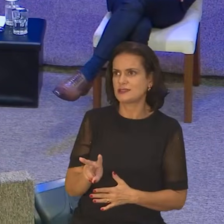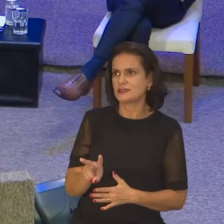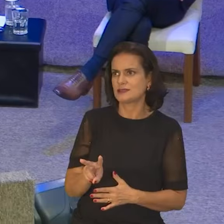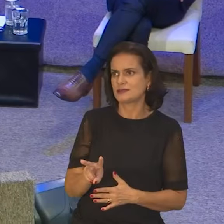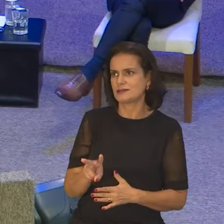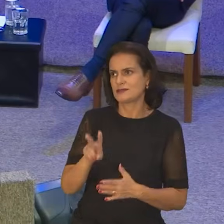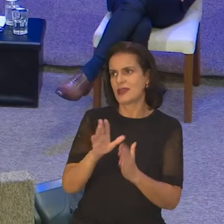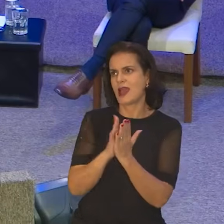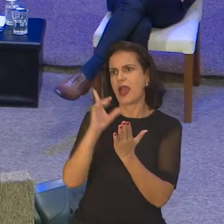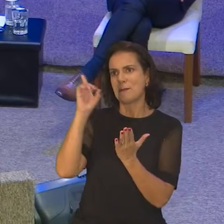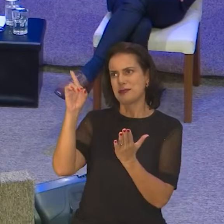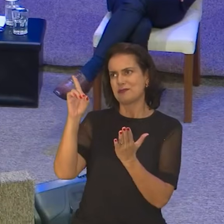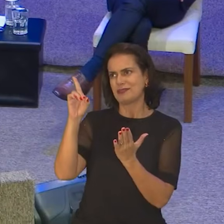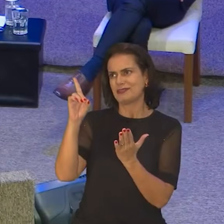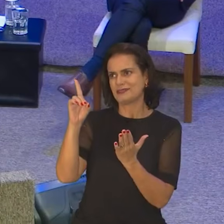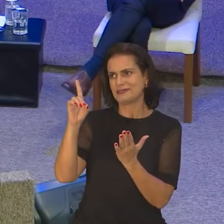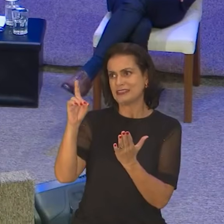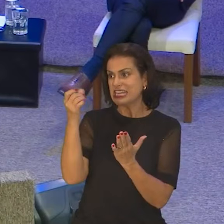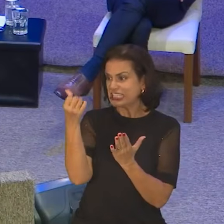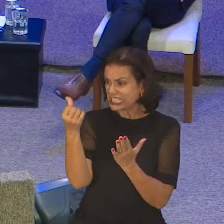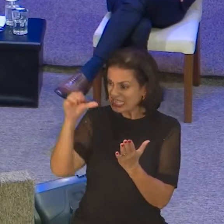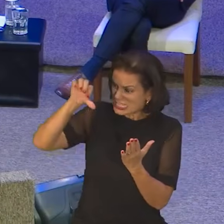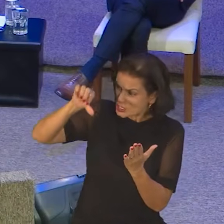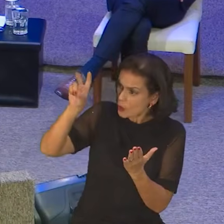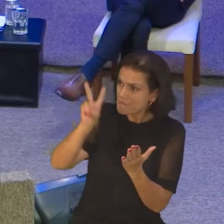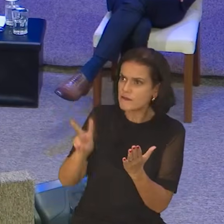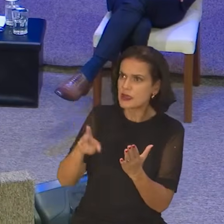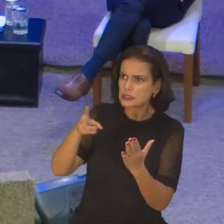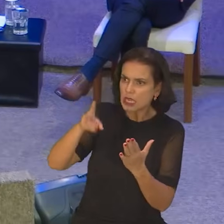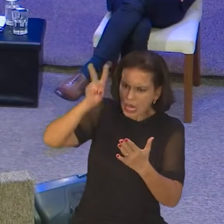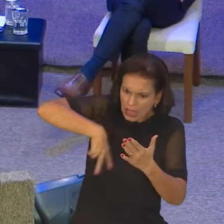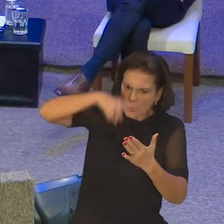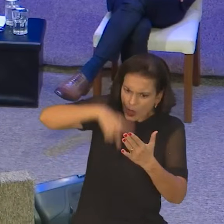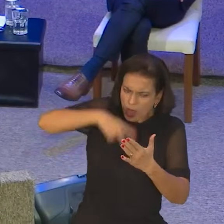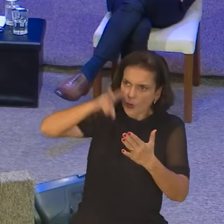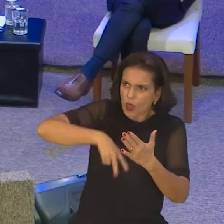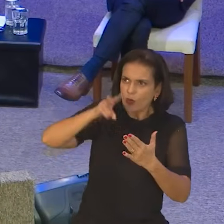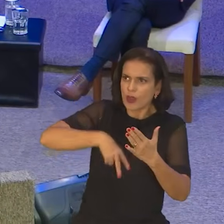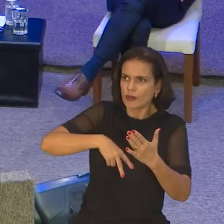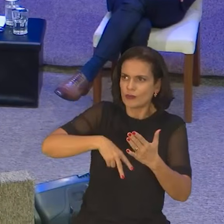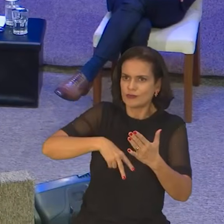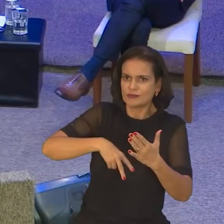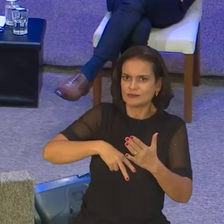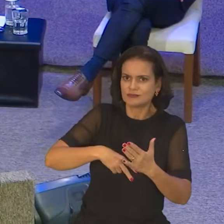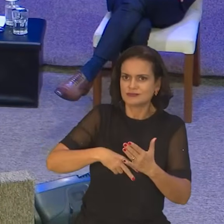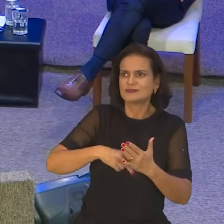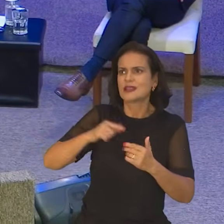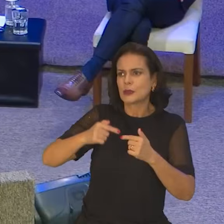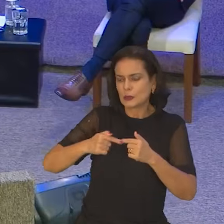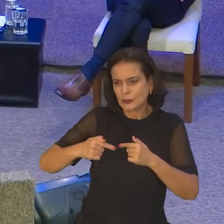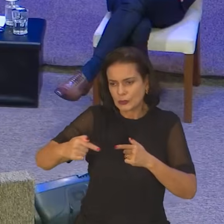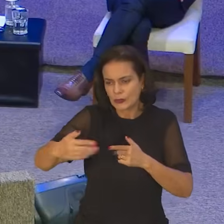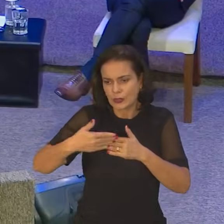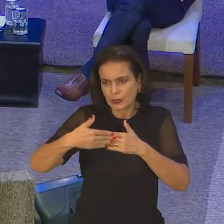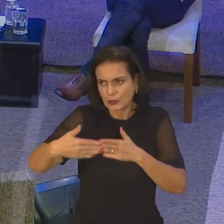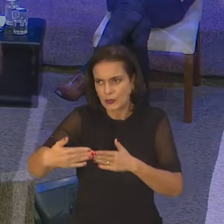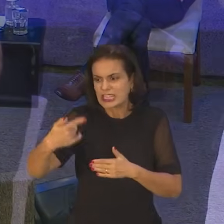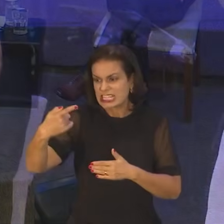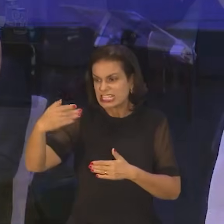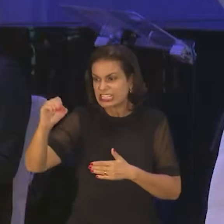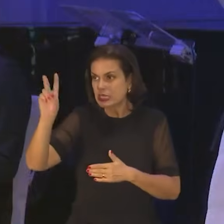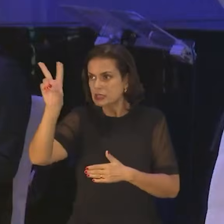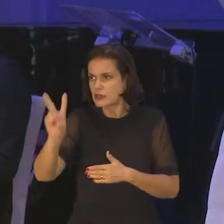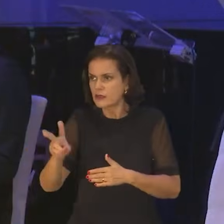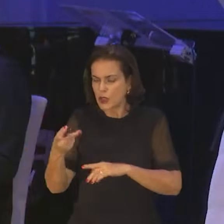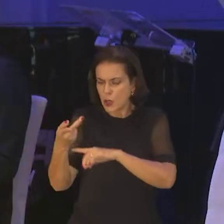Hebreus. E até a semana que vem já começo pelas 70 vezes lendo a Bíblia, buscando